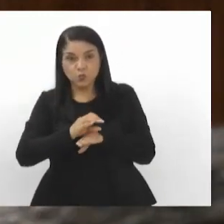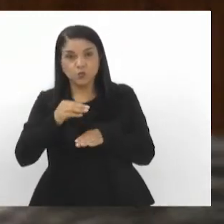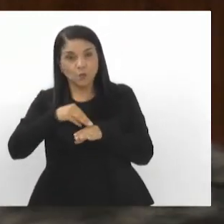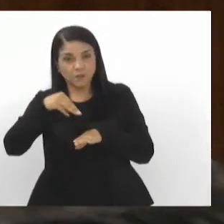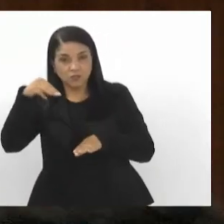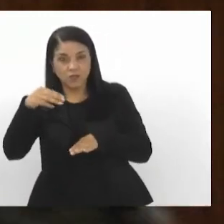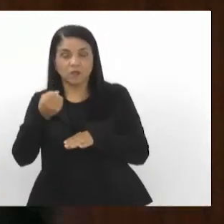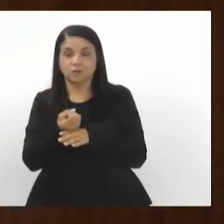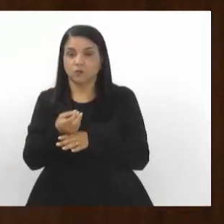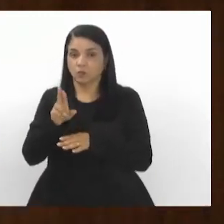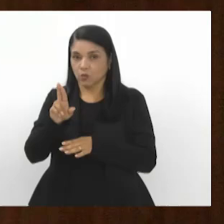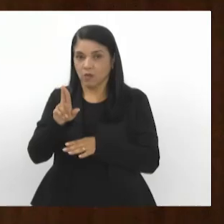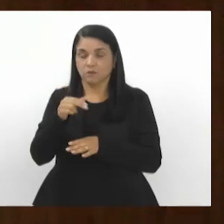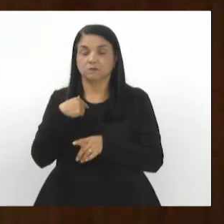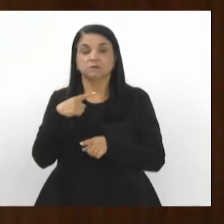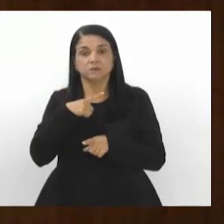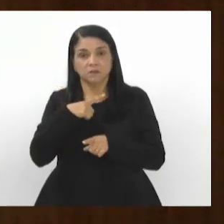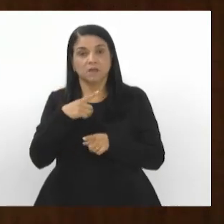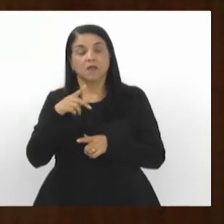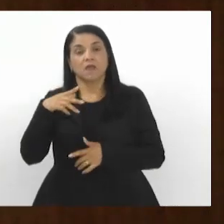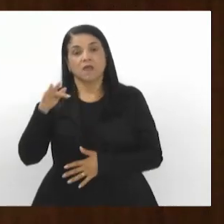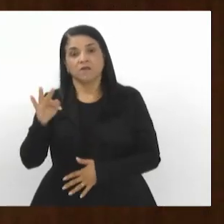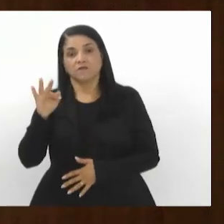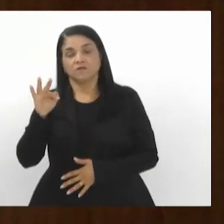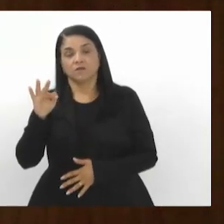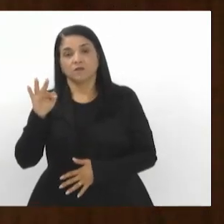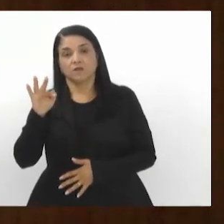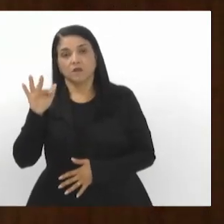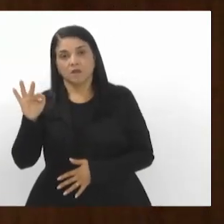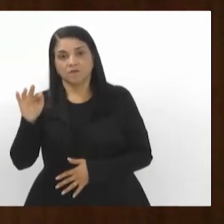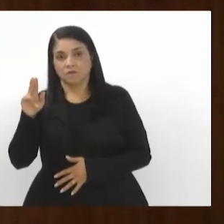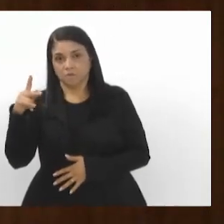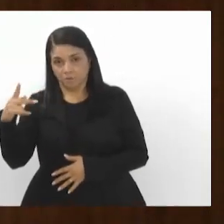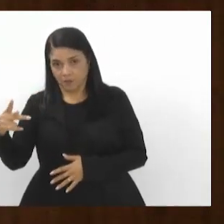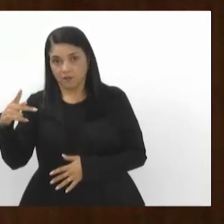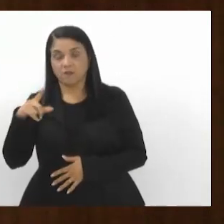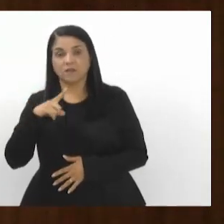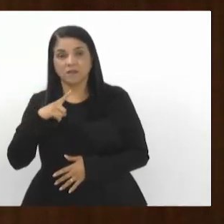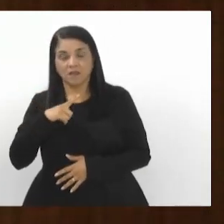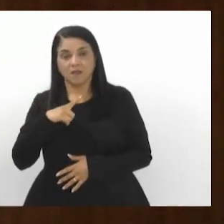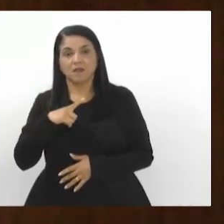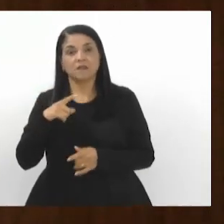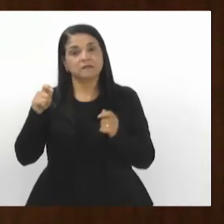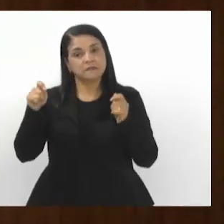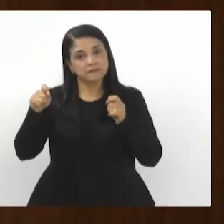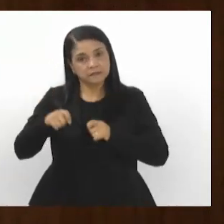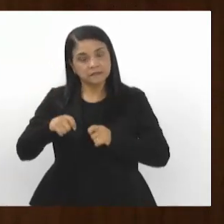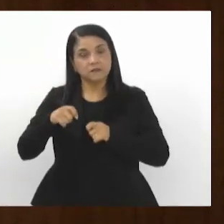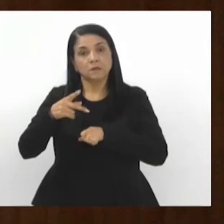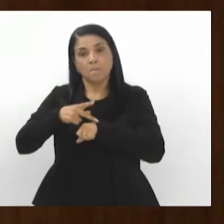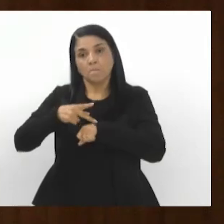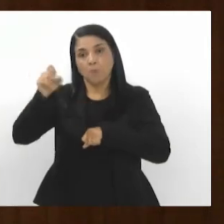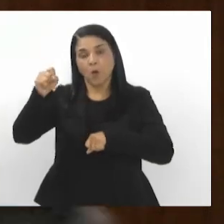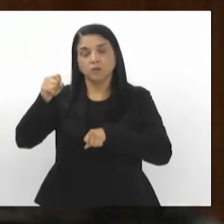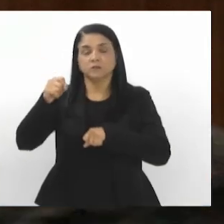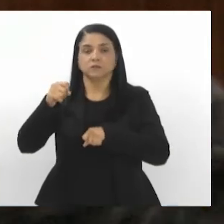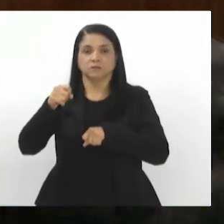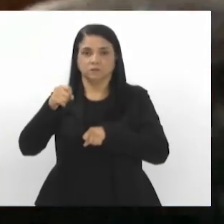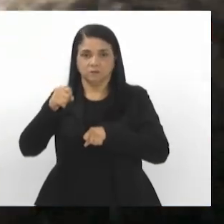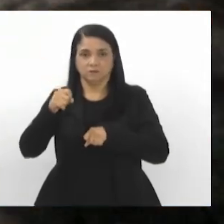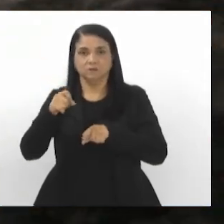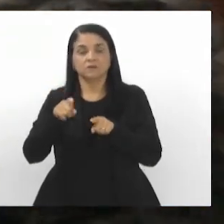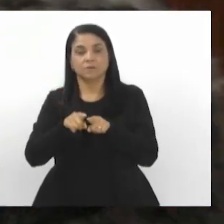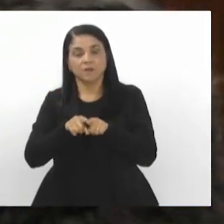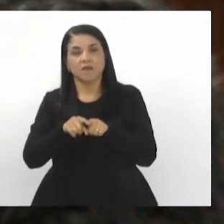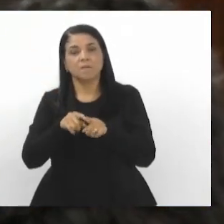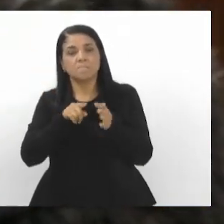um doutorado. A FFP tem também uma ampla possibilidade de pós-graduações. A FFP